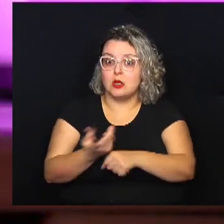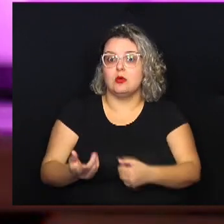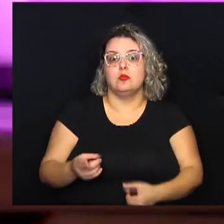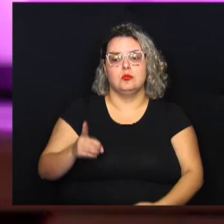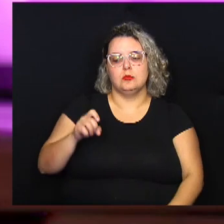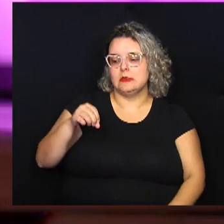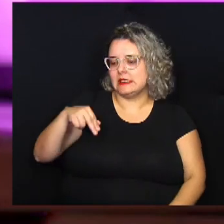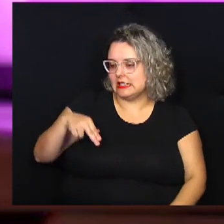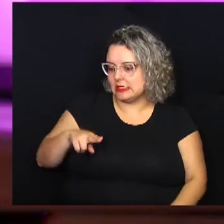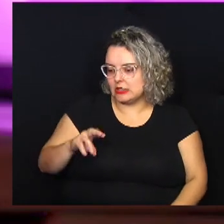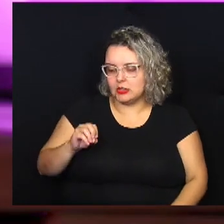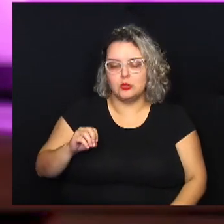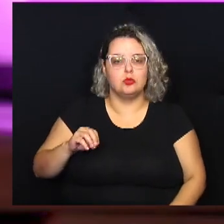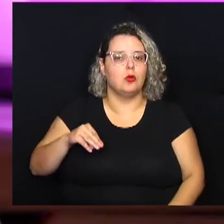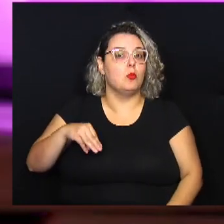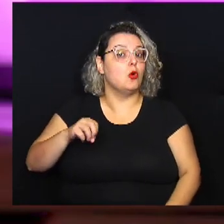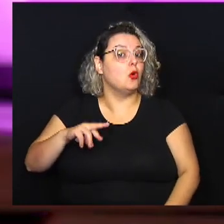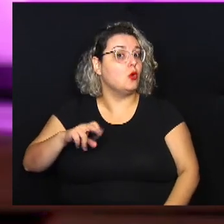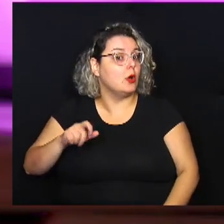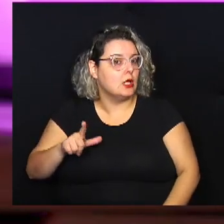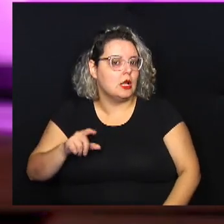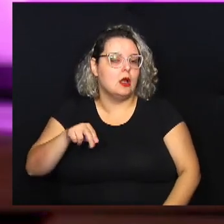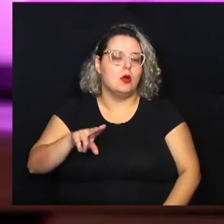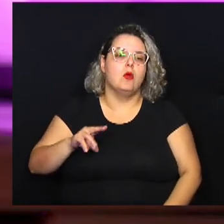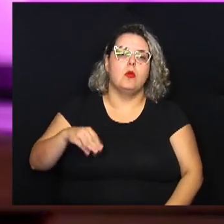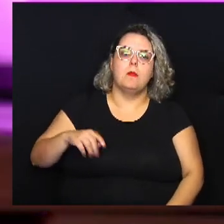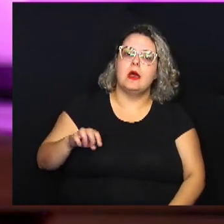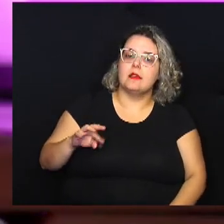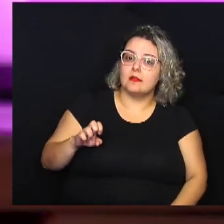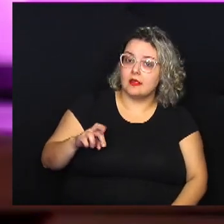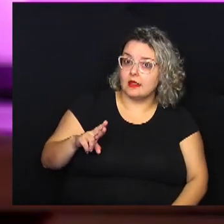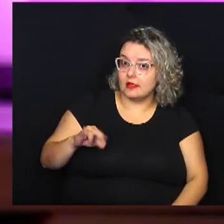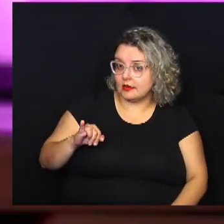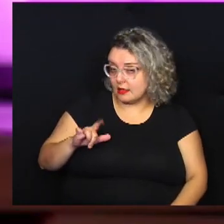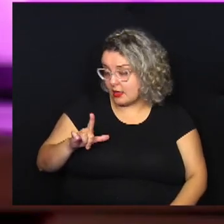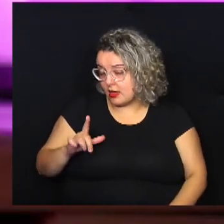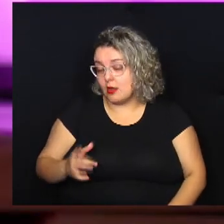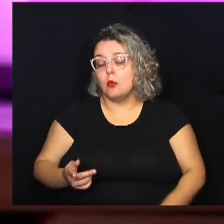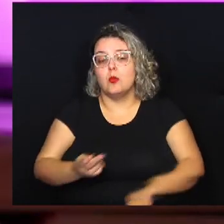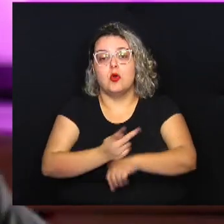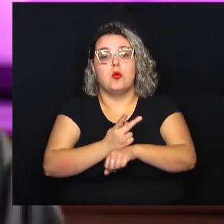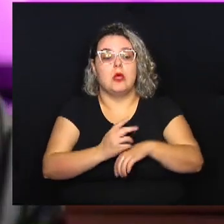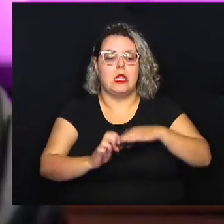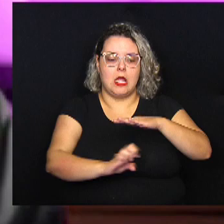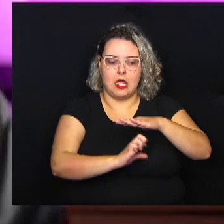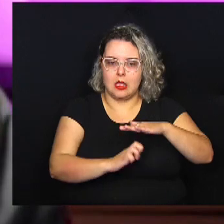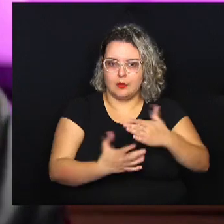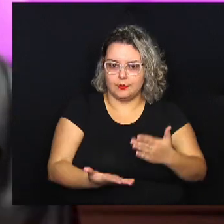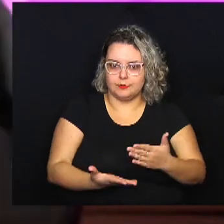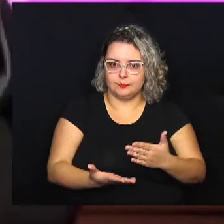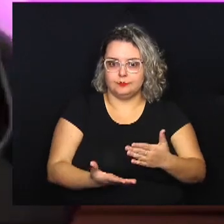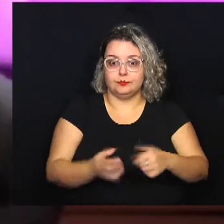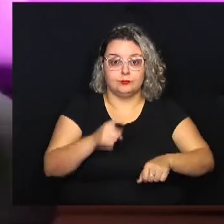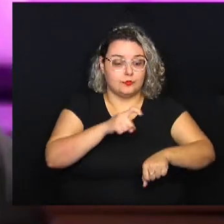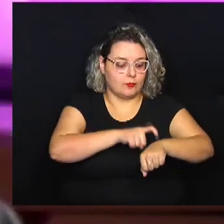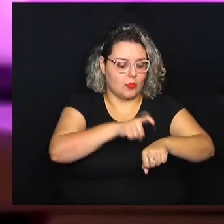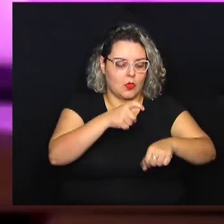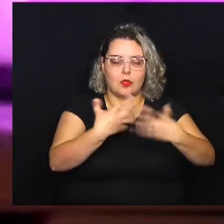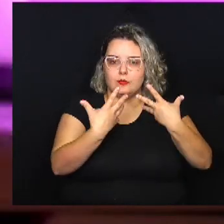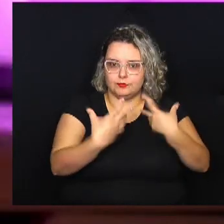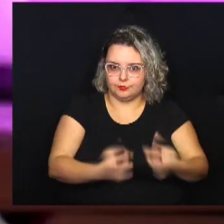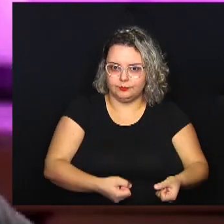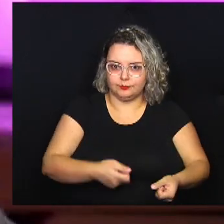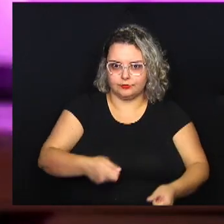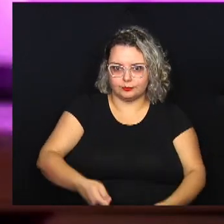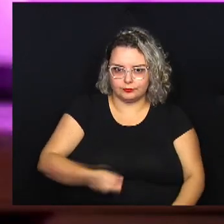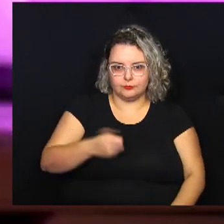um dano material, você procure a companhia aérea, preferencialmente ali na hora de receber a mala. Eu